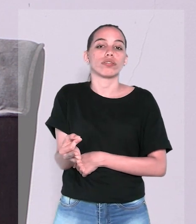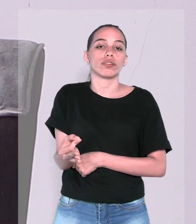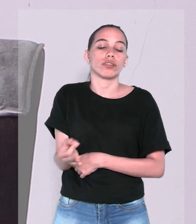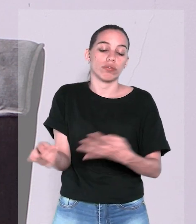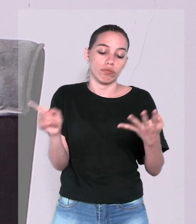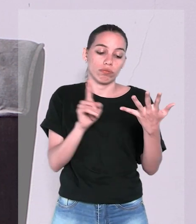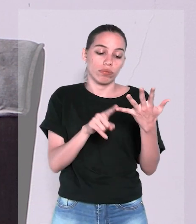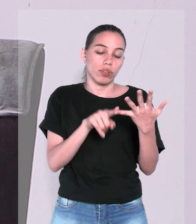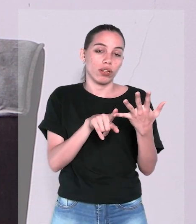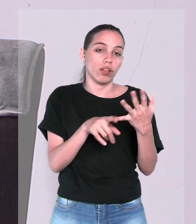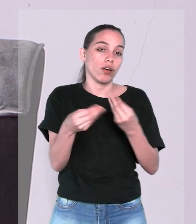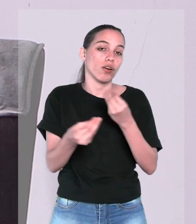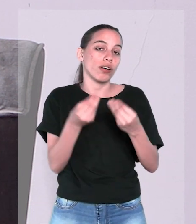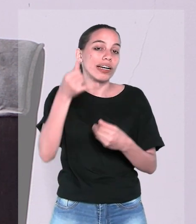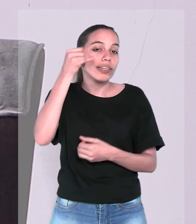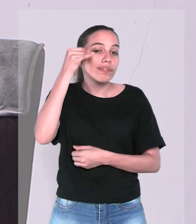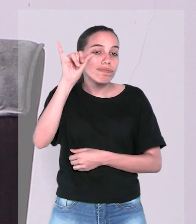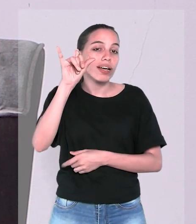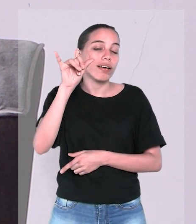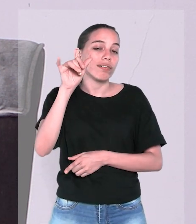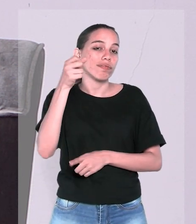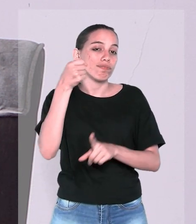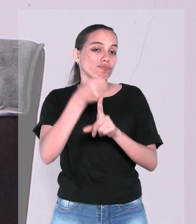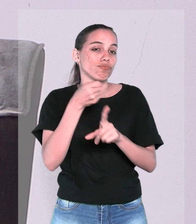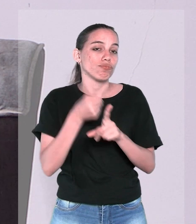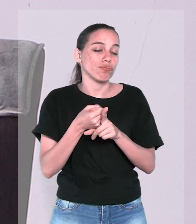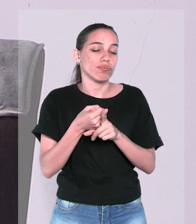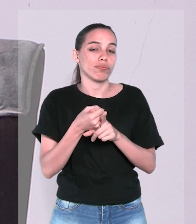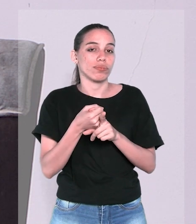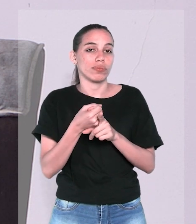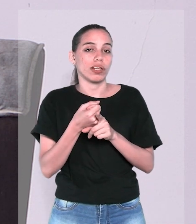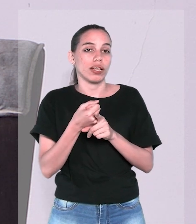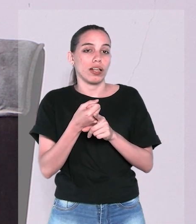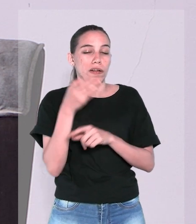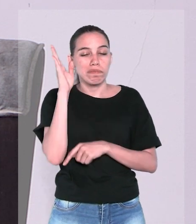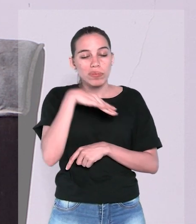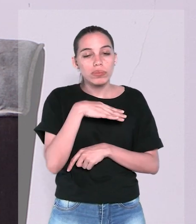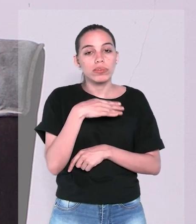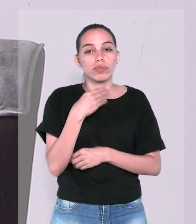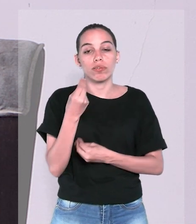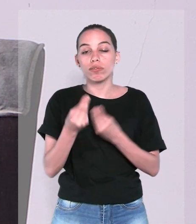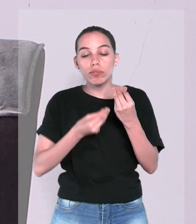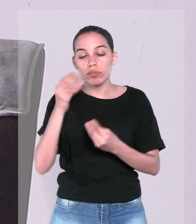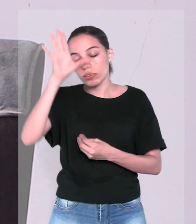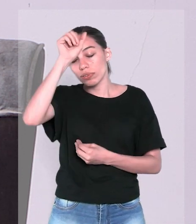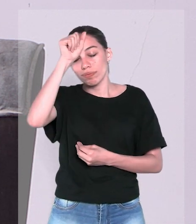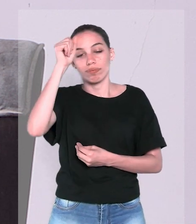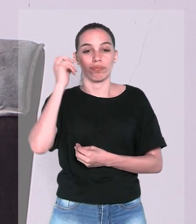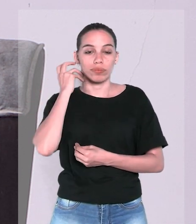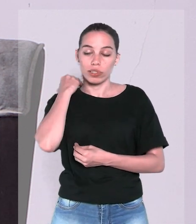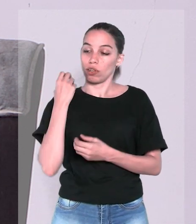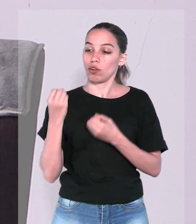convivência. A gente vai aprender a lidar. A convivência, para mim, é como se fosse viver com a diferença. Como é que eu vivo